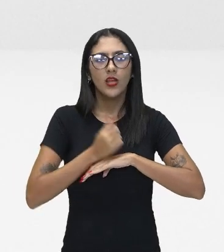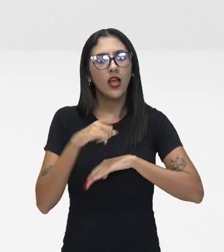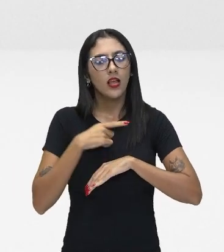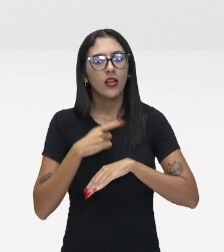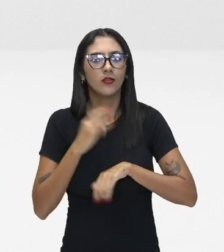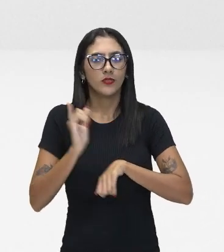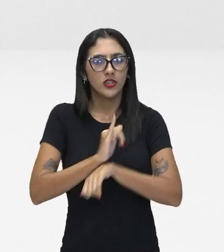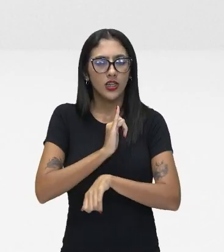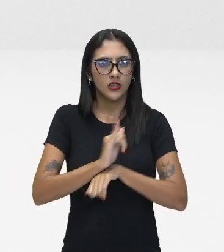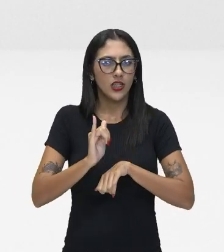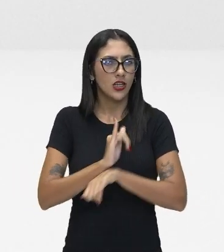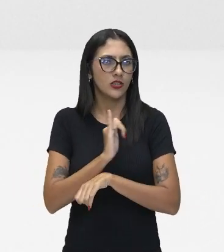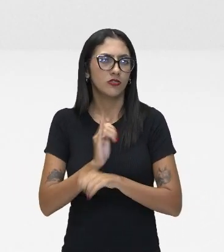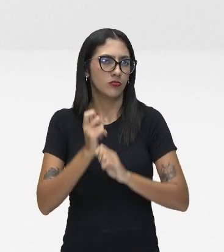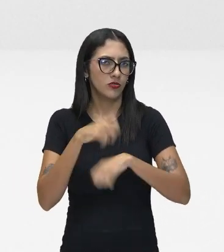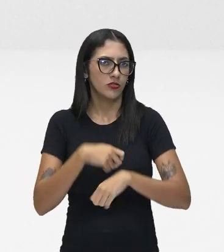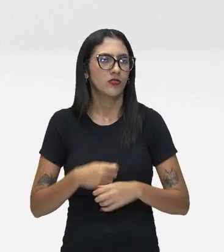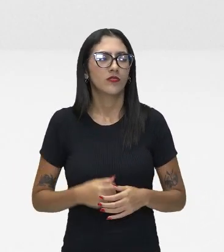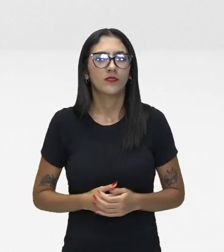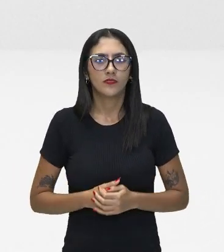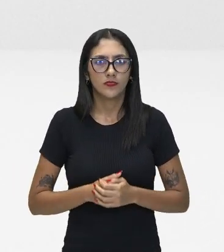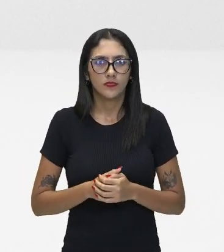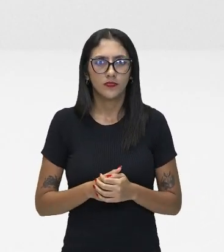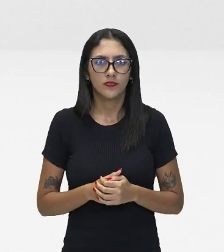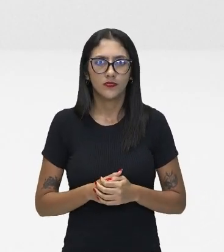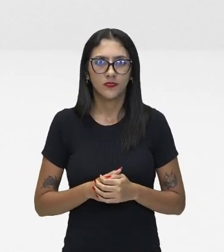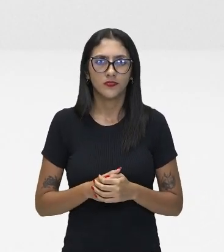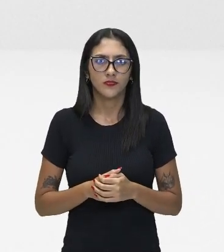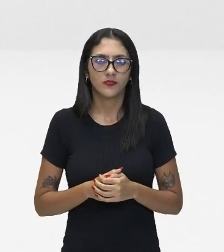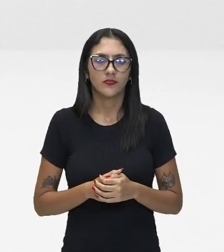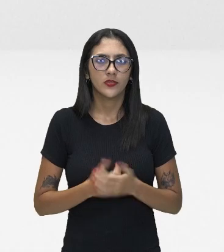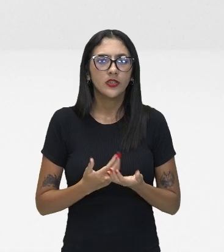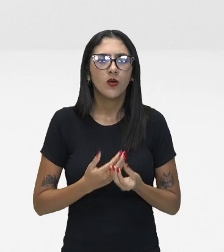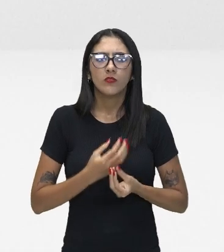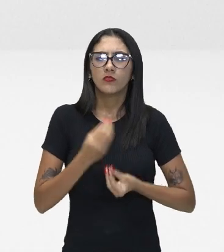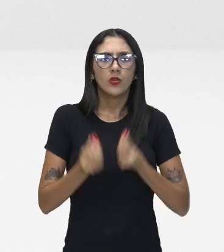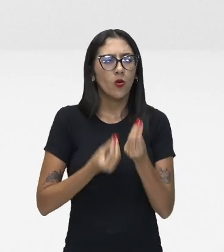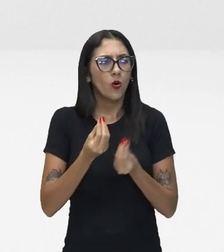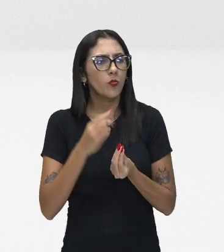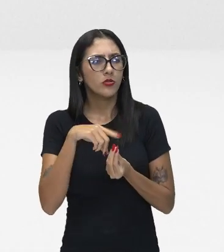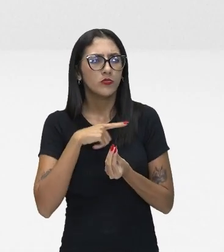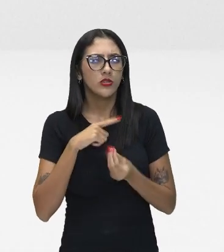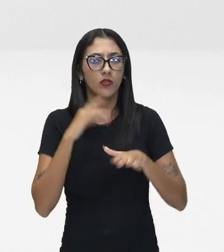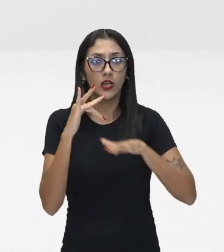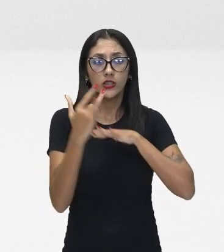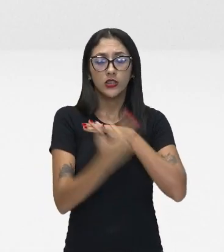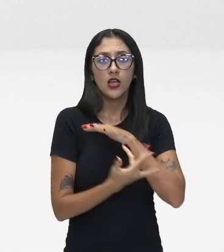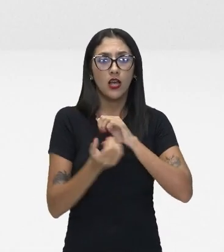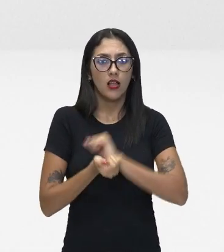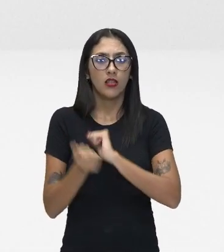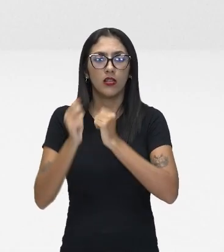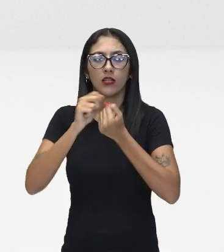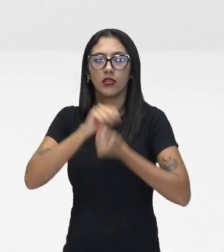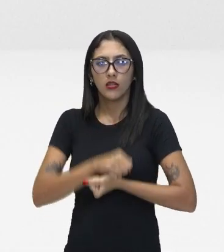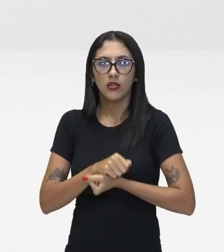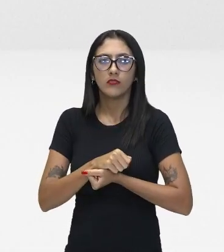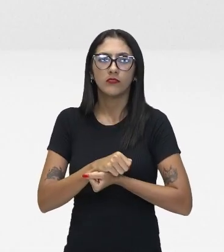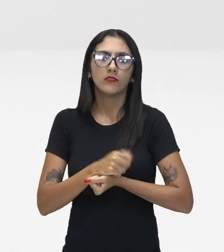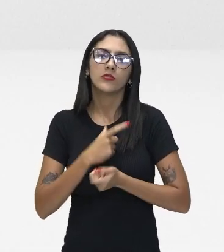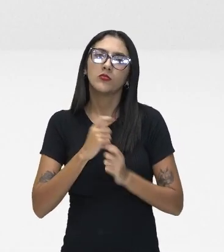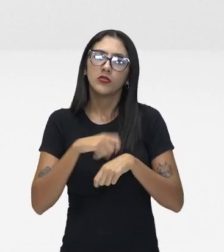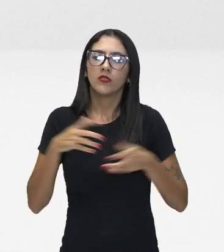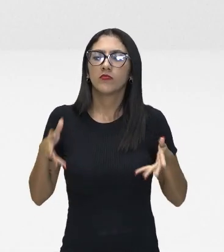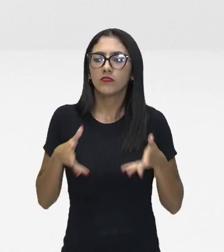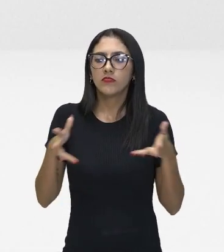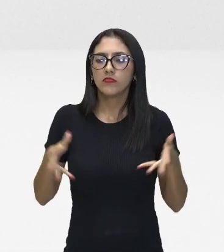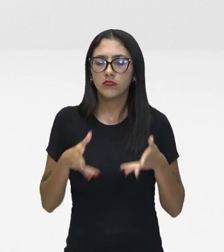E aí a questão é justamente essa, né? Como utilizar essas redes sociais para ajudar aí na busca por